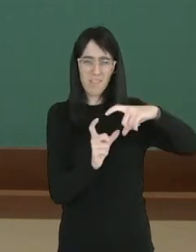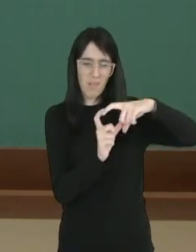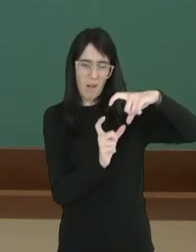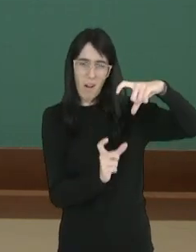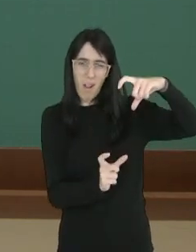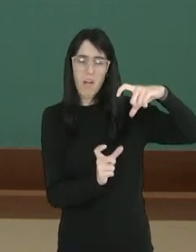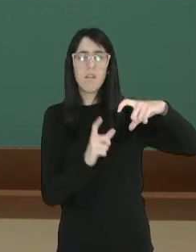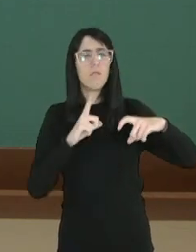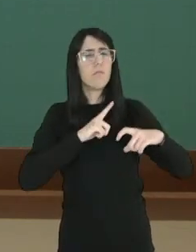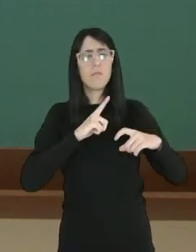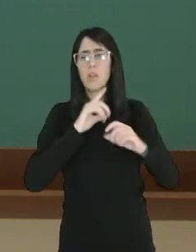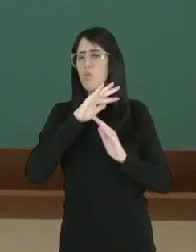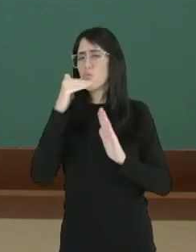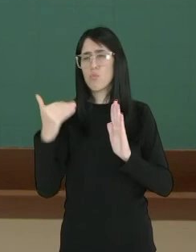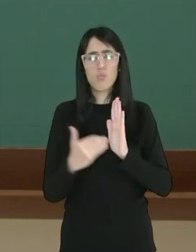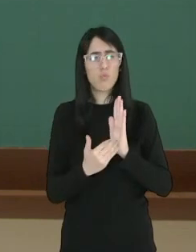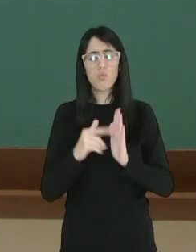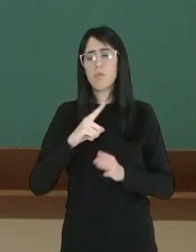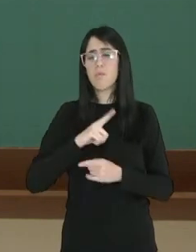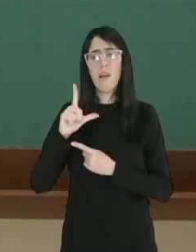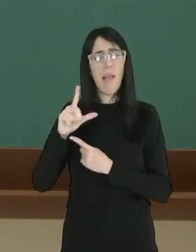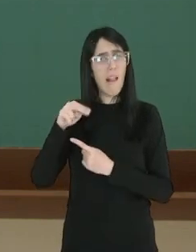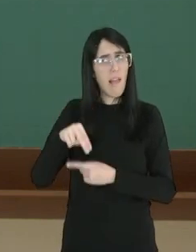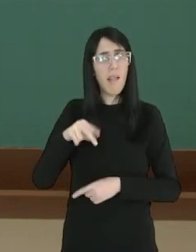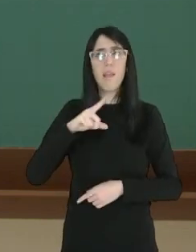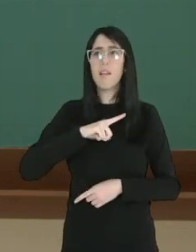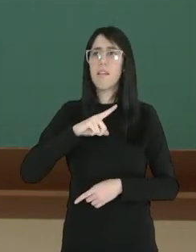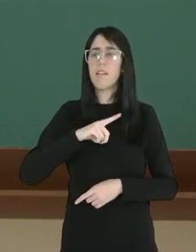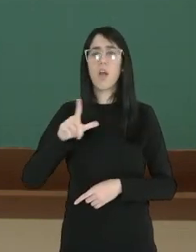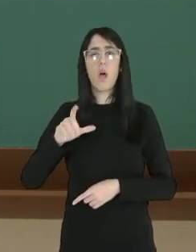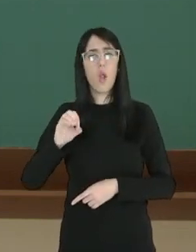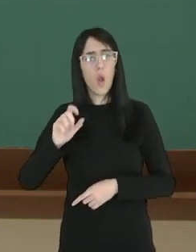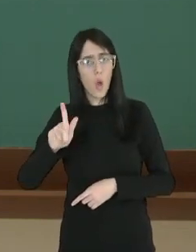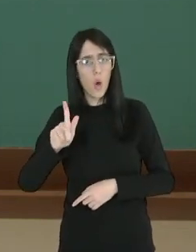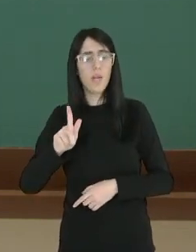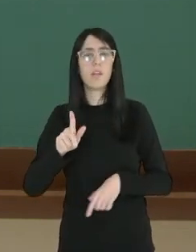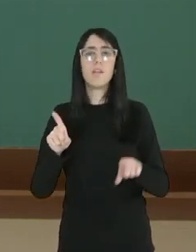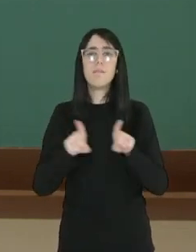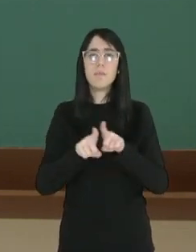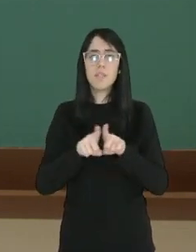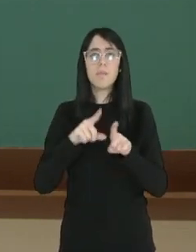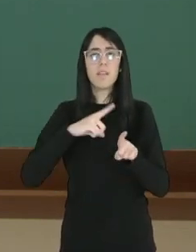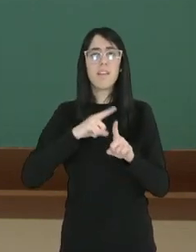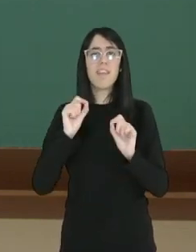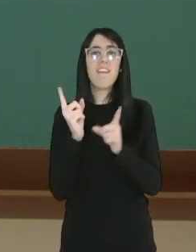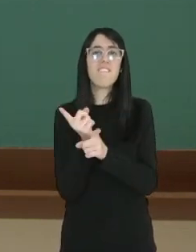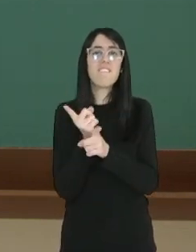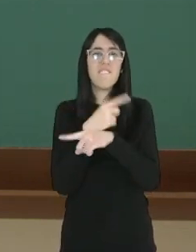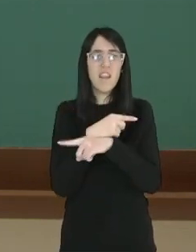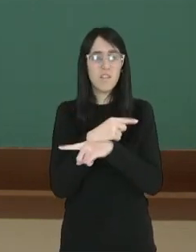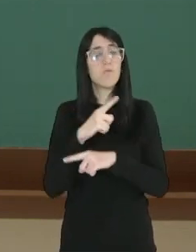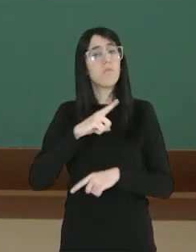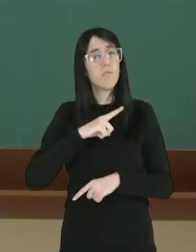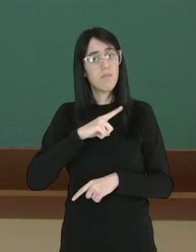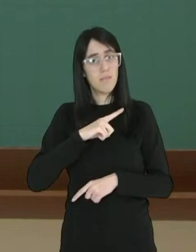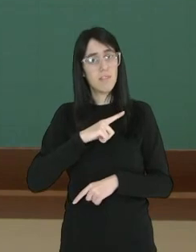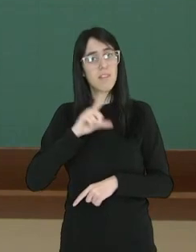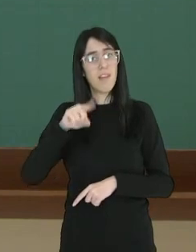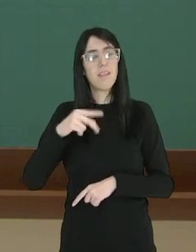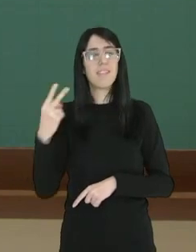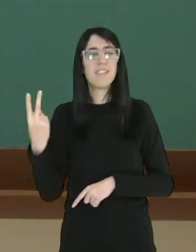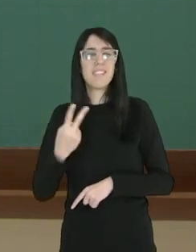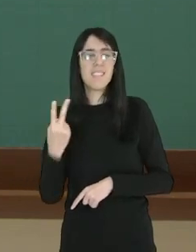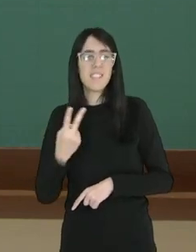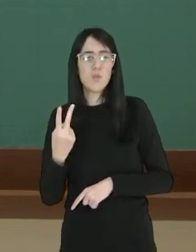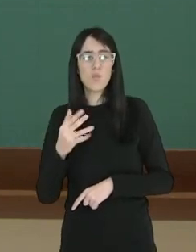vocês o ln, o log e também as funções inversas dela, que a gente diz que é a segunda função